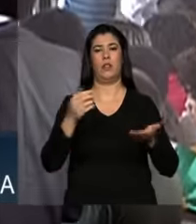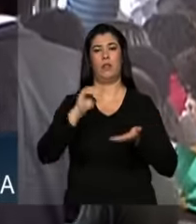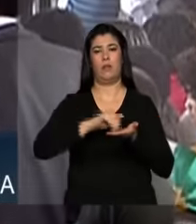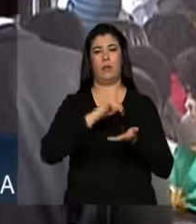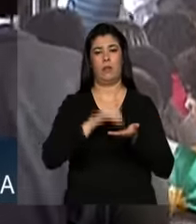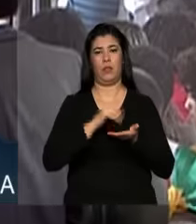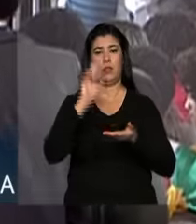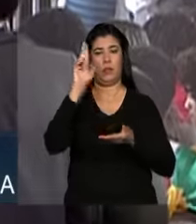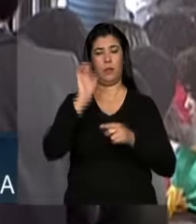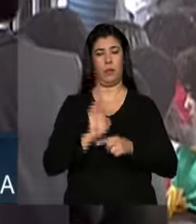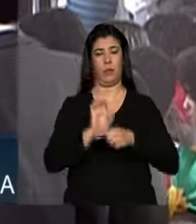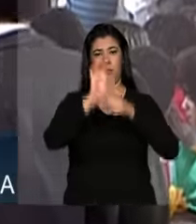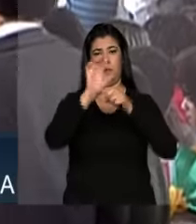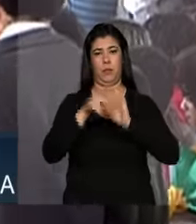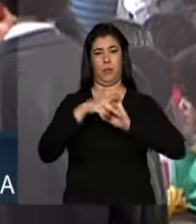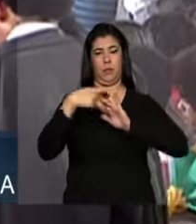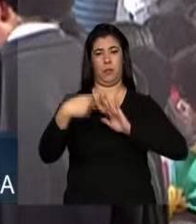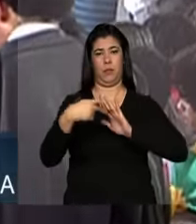Estado aqui presentes